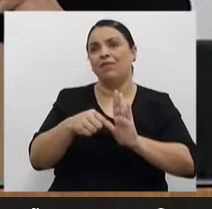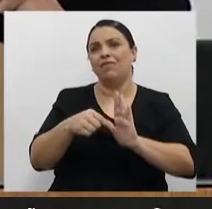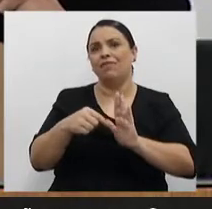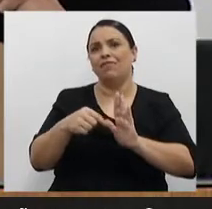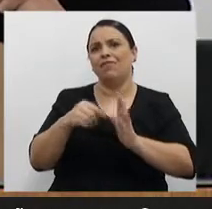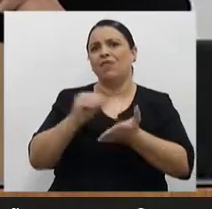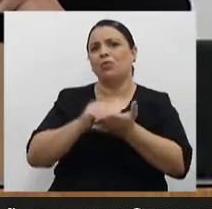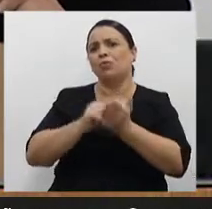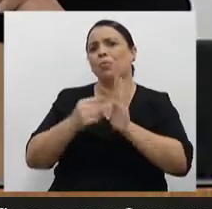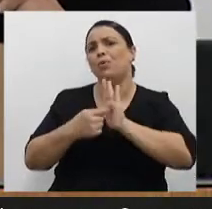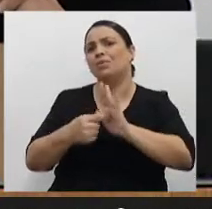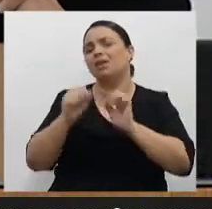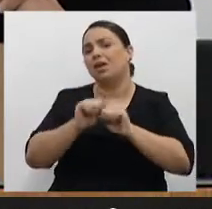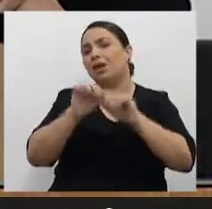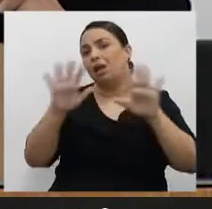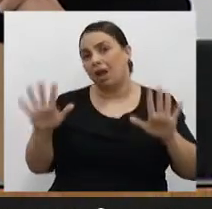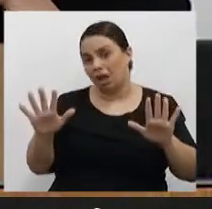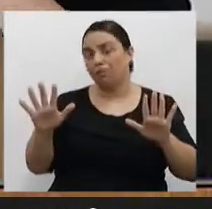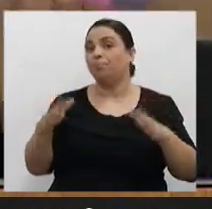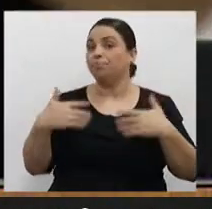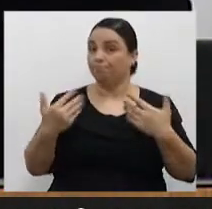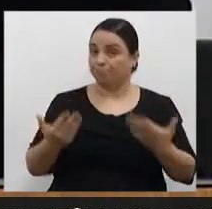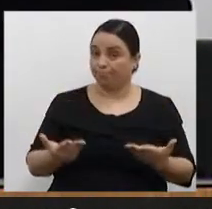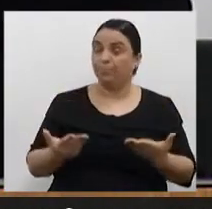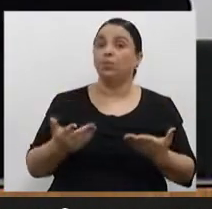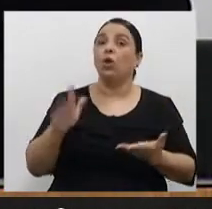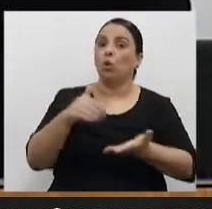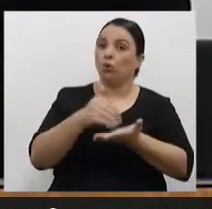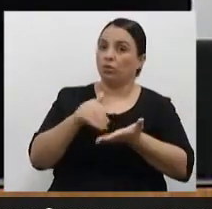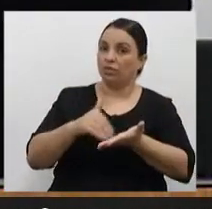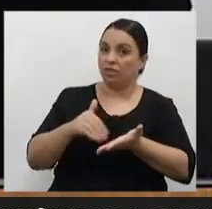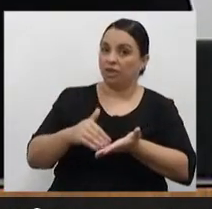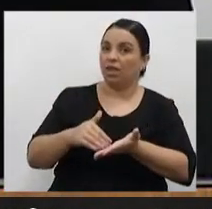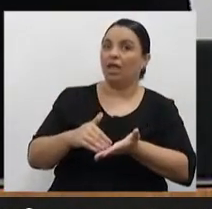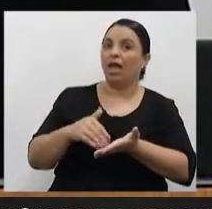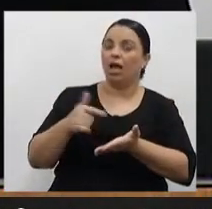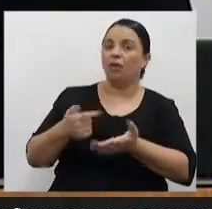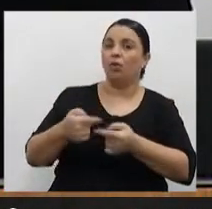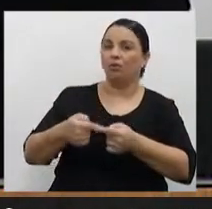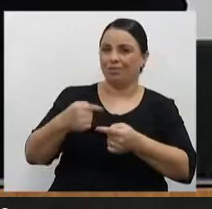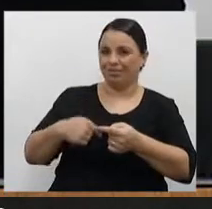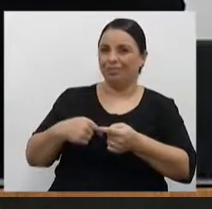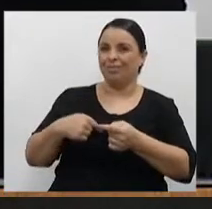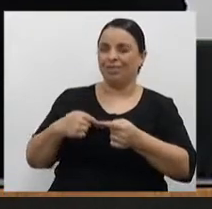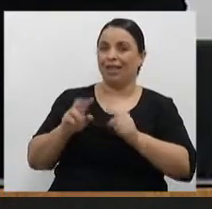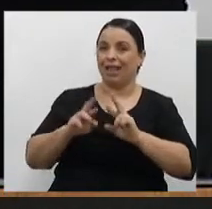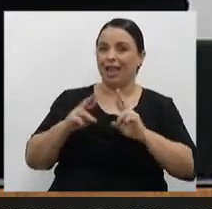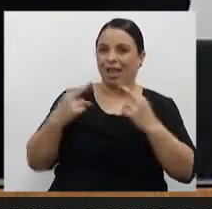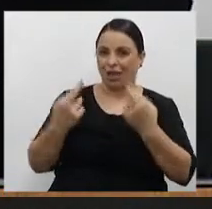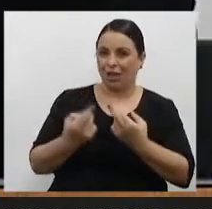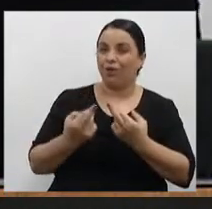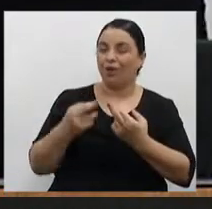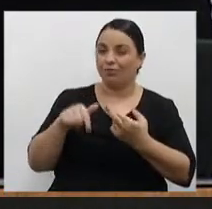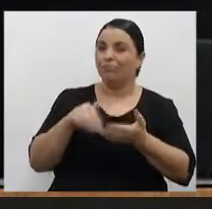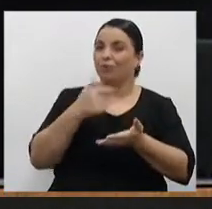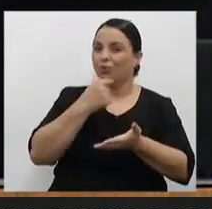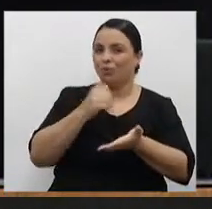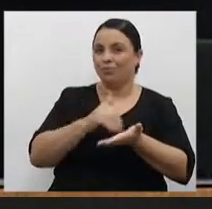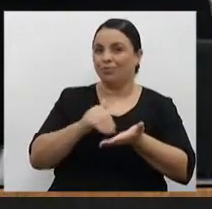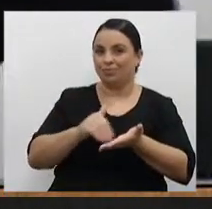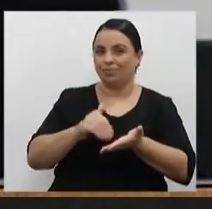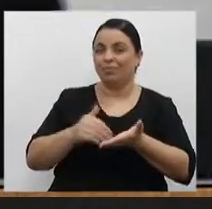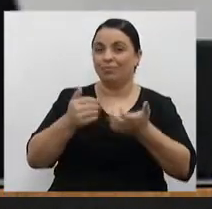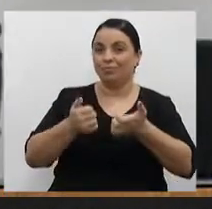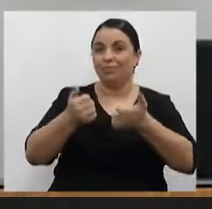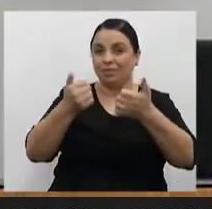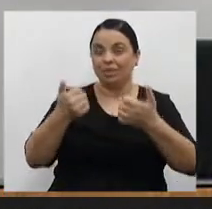esses segmentos. Então, como o próprio secretário disse, na reunião da semana passada, estava uma equipe ampla da